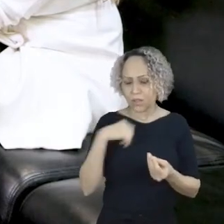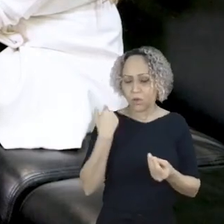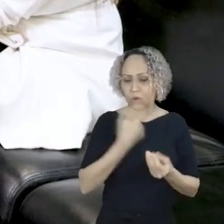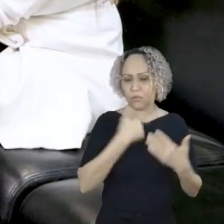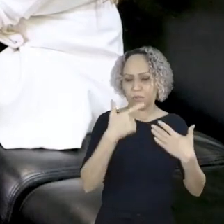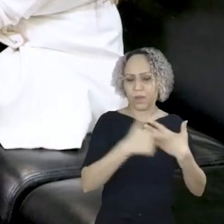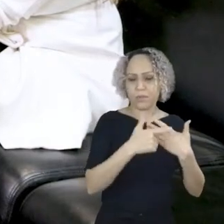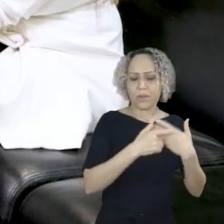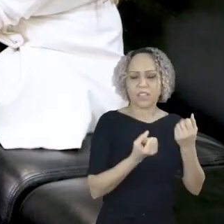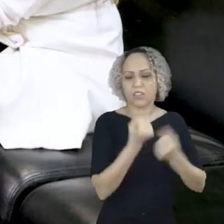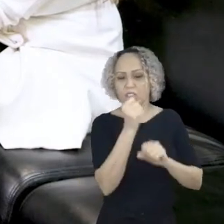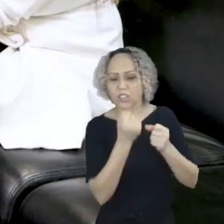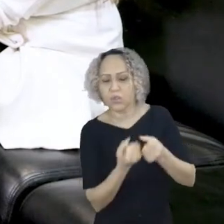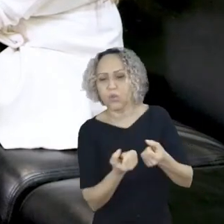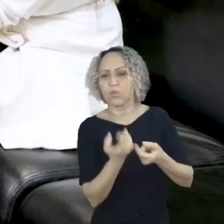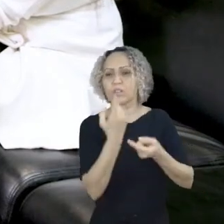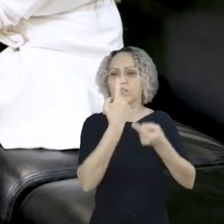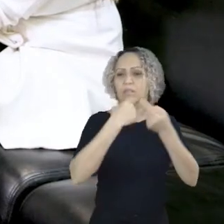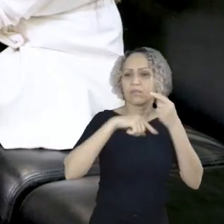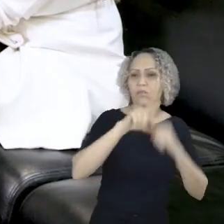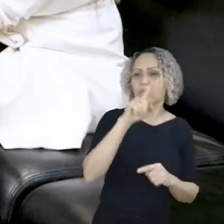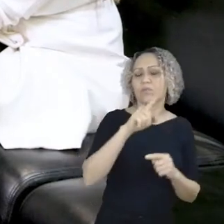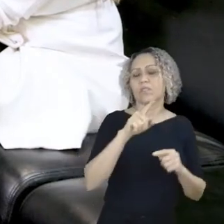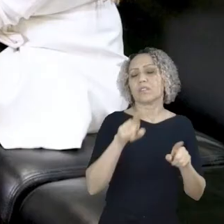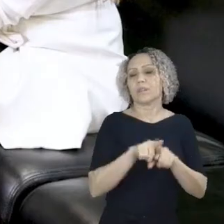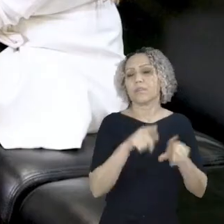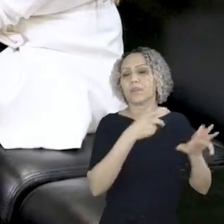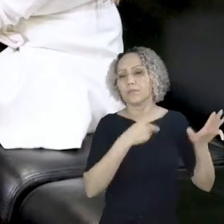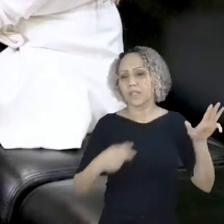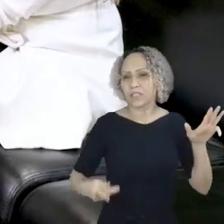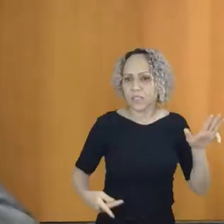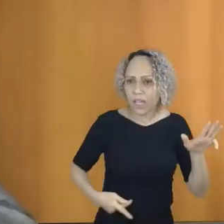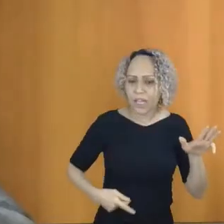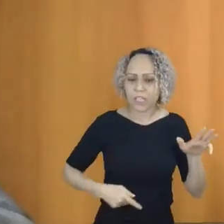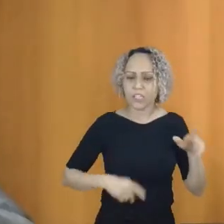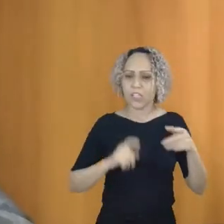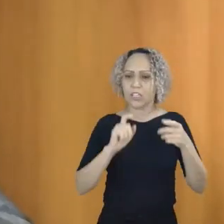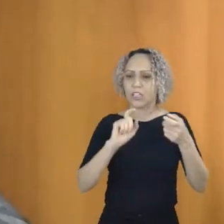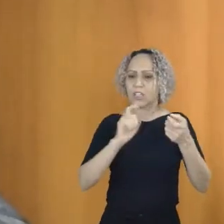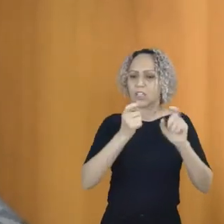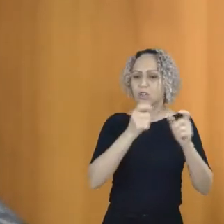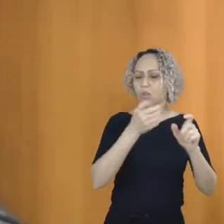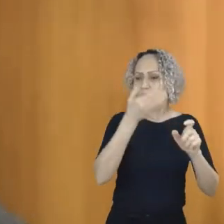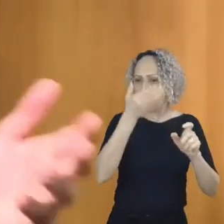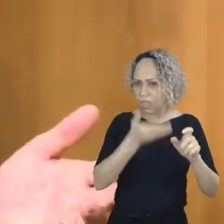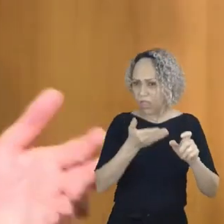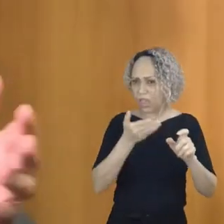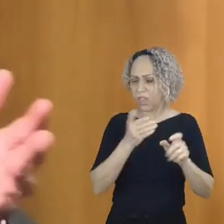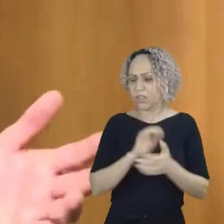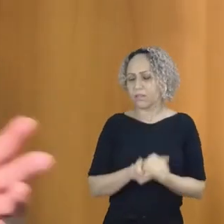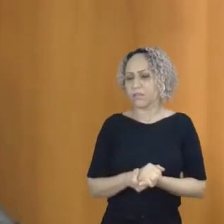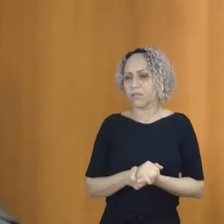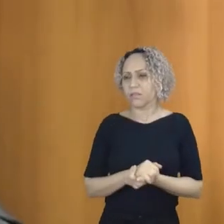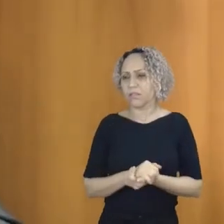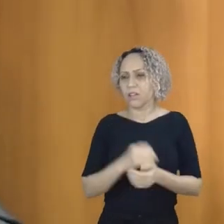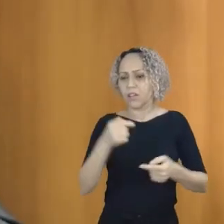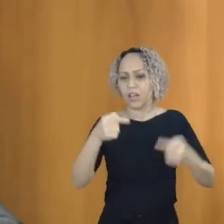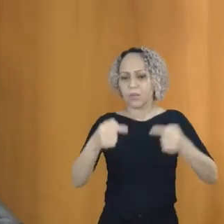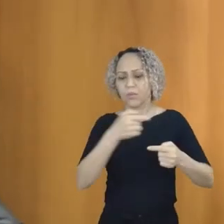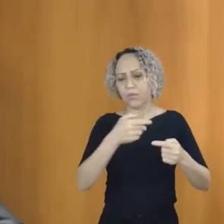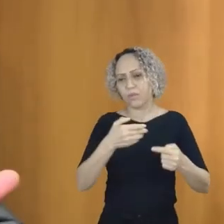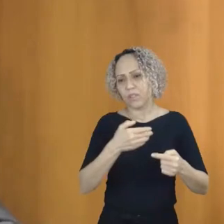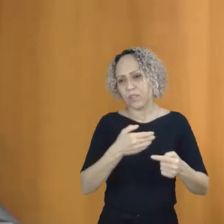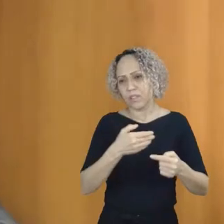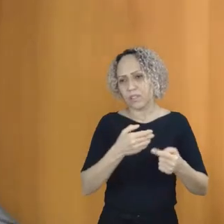indústria, reindustrialização, o papel que o nosso vice-presidente coordena, liderado pelo presidente Lula, da política